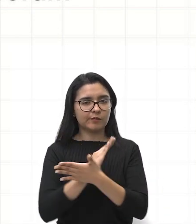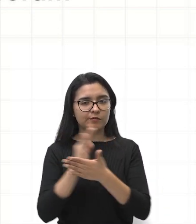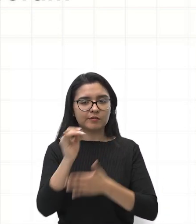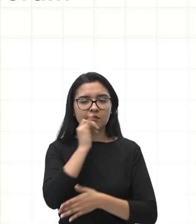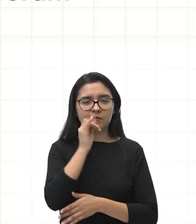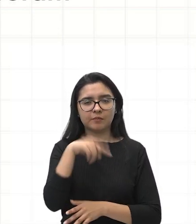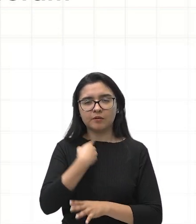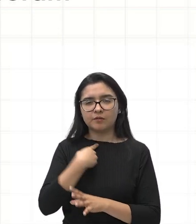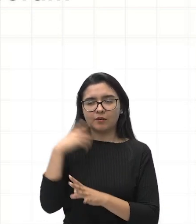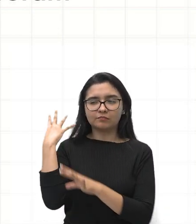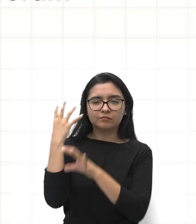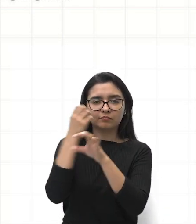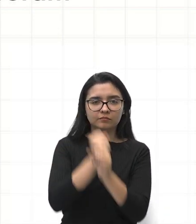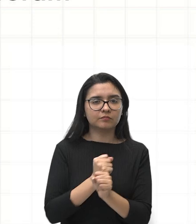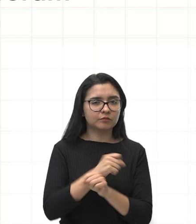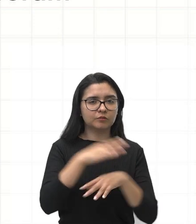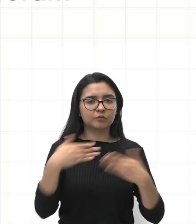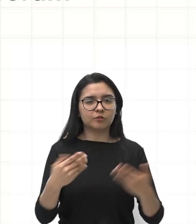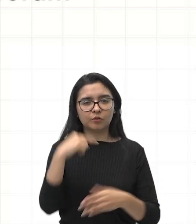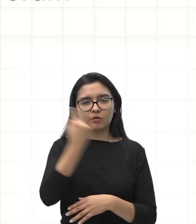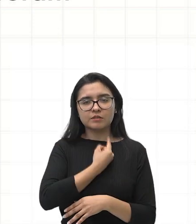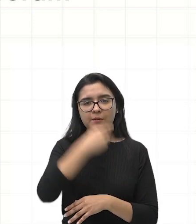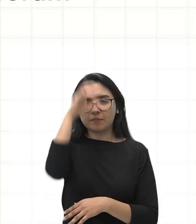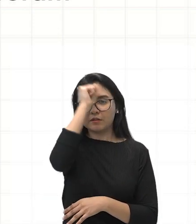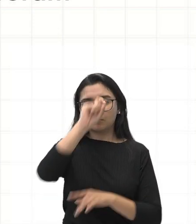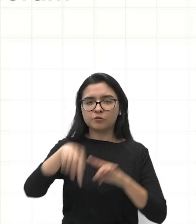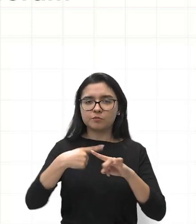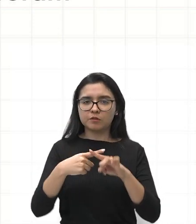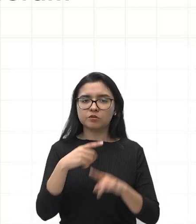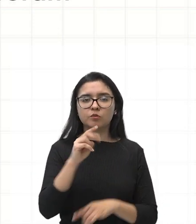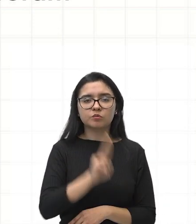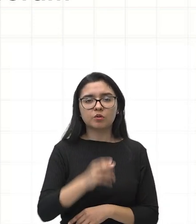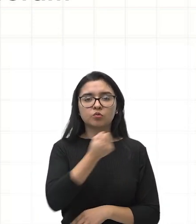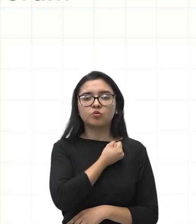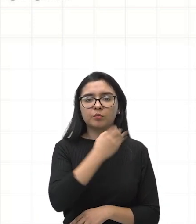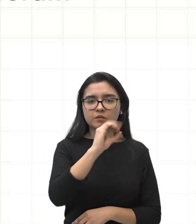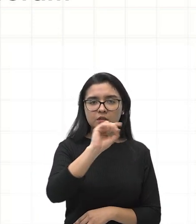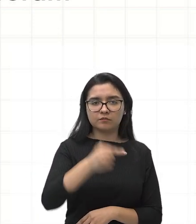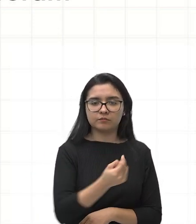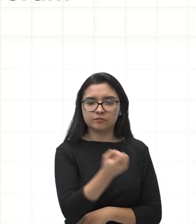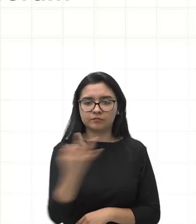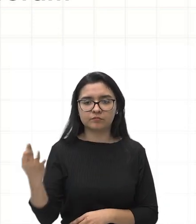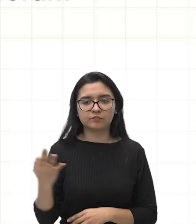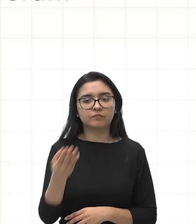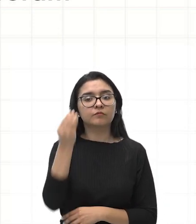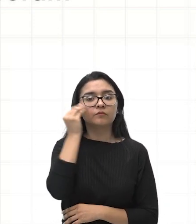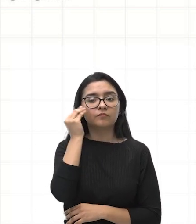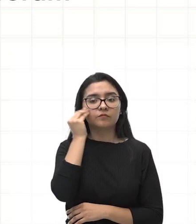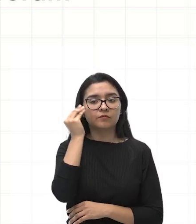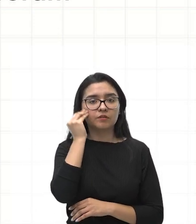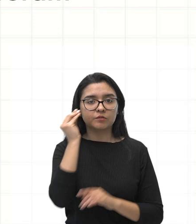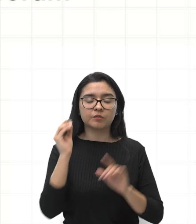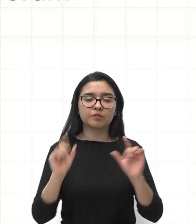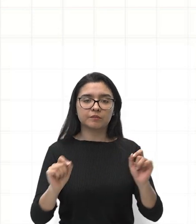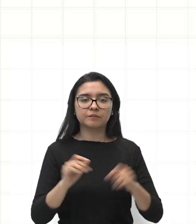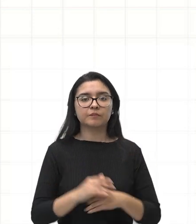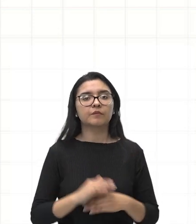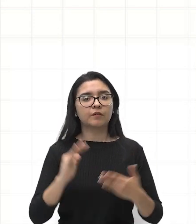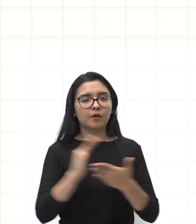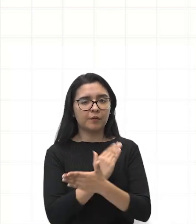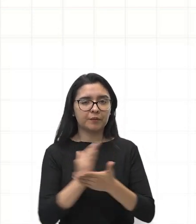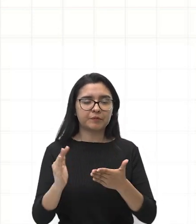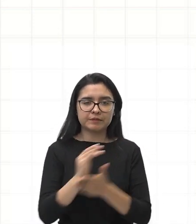o que nós aprendemos sobre multiplicação de número decimal. Acompanha só. Veja só, o professor vai fazer aqui uns exemplos